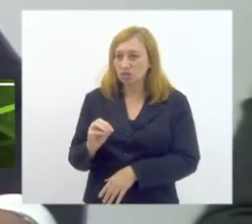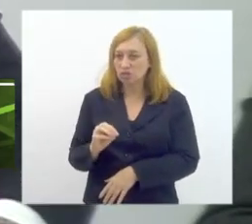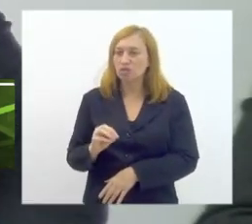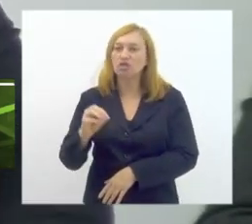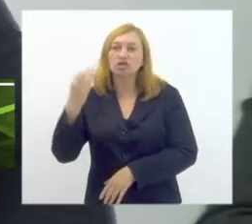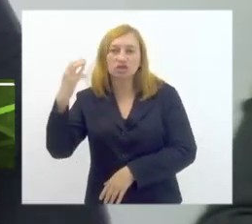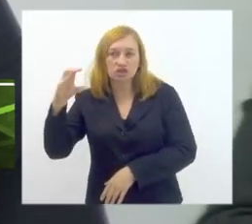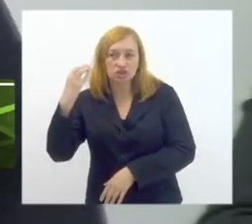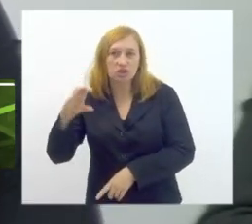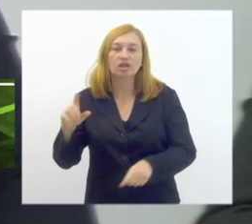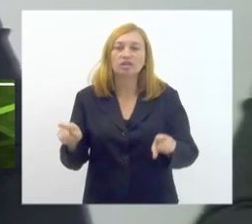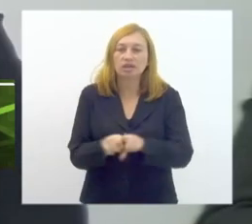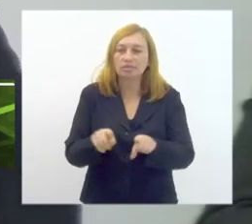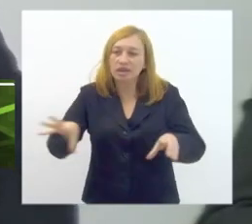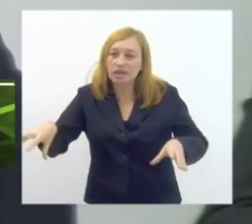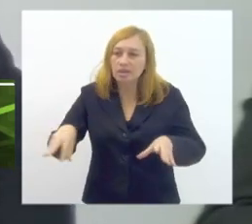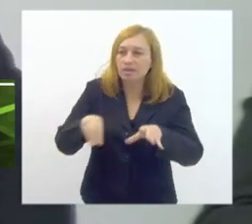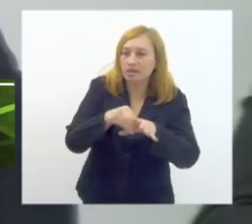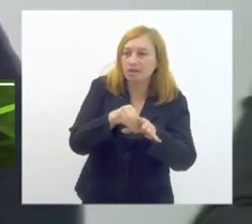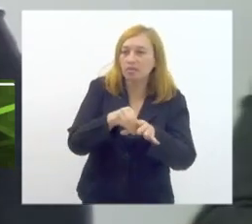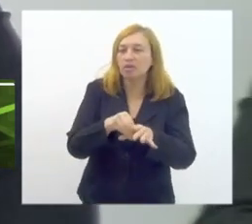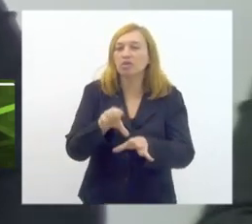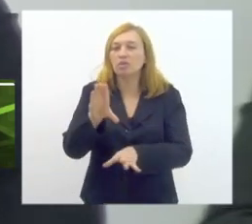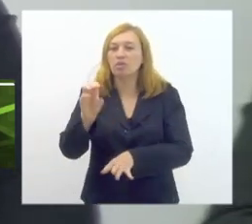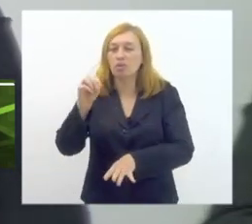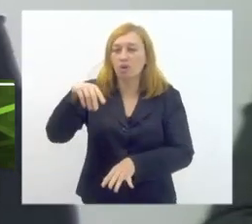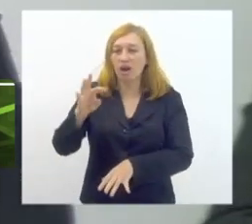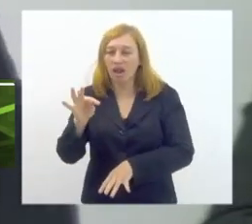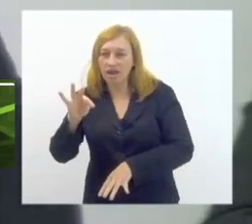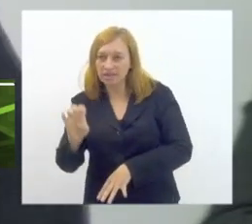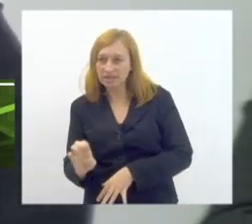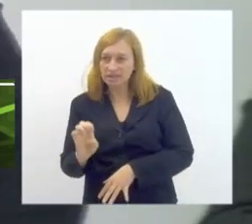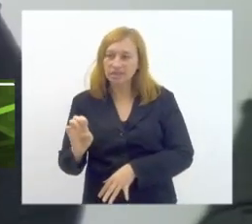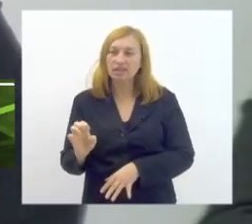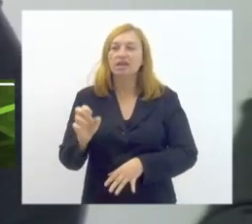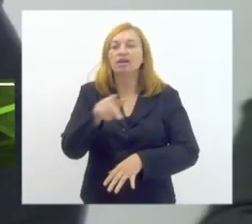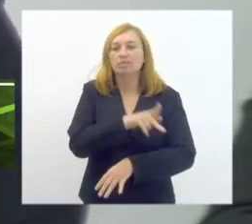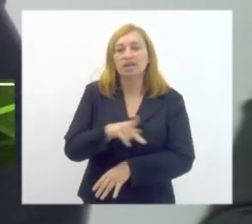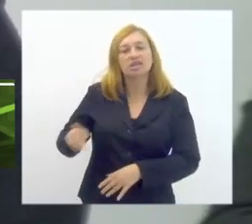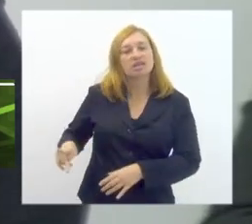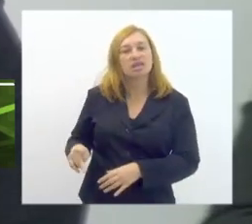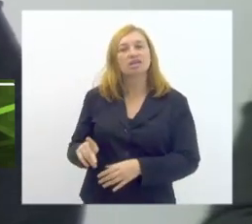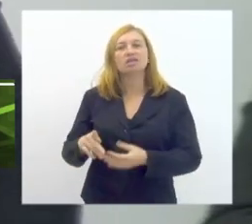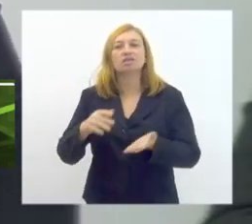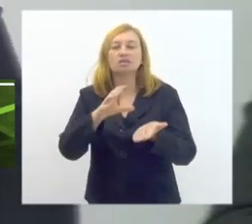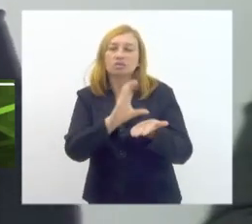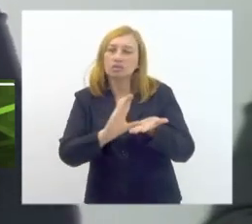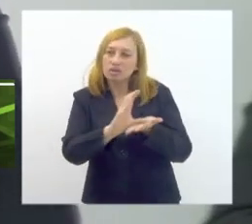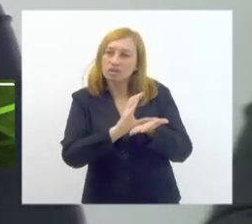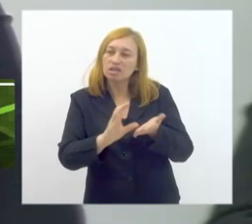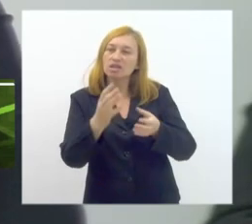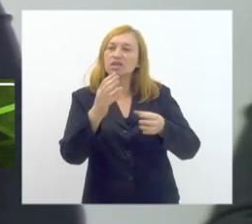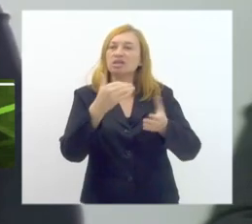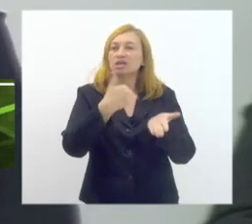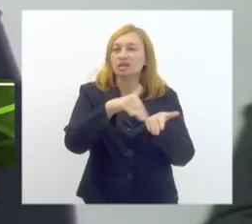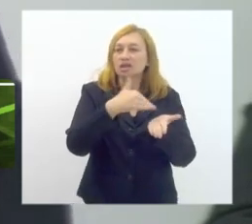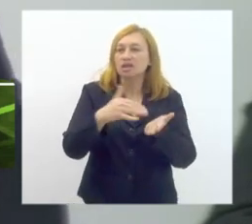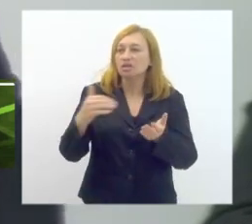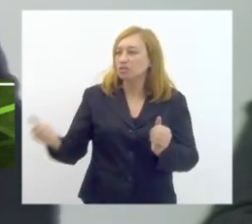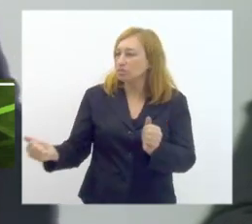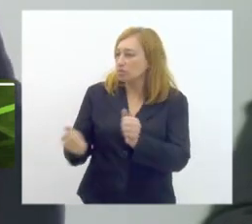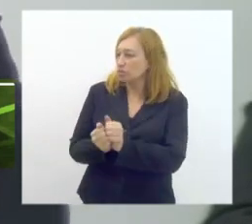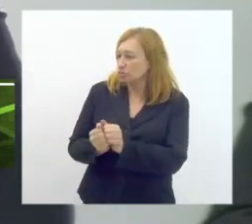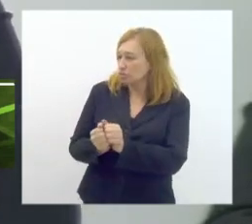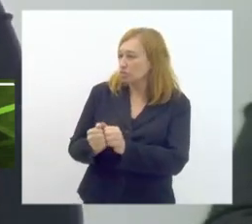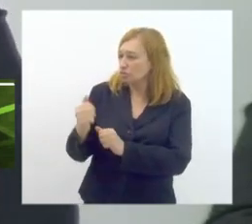Niterói, que é uma cidade também do Conleste, e também presidente desse conselho de secretários. Dizer que a sua atuação conosco é de suma importância para o